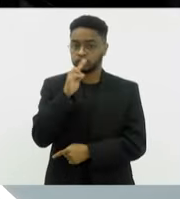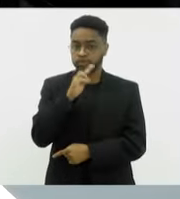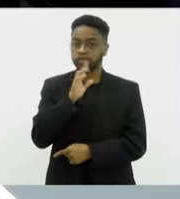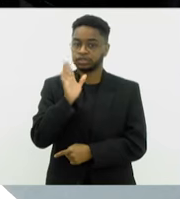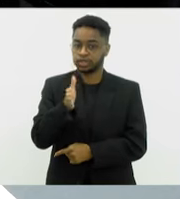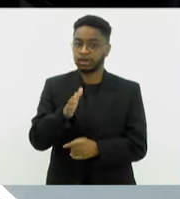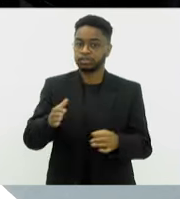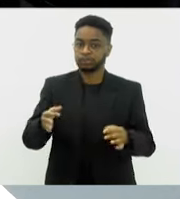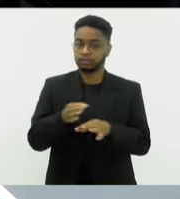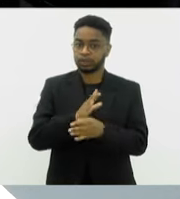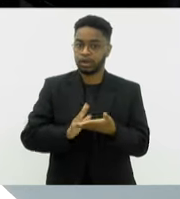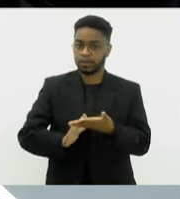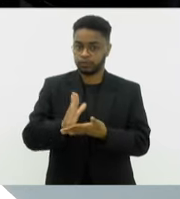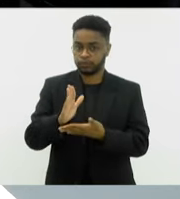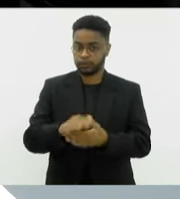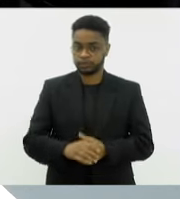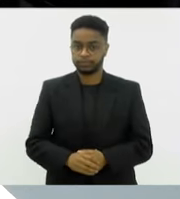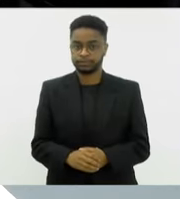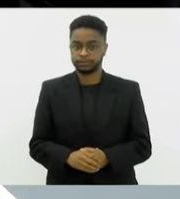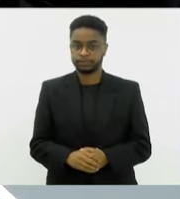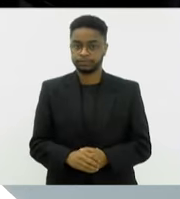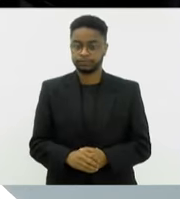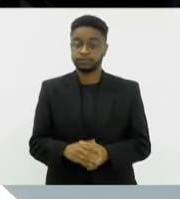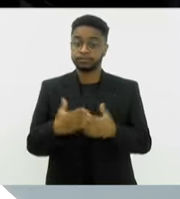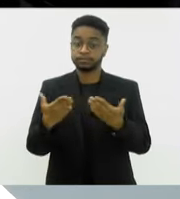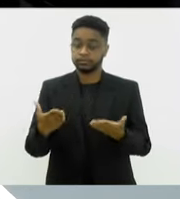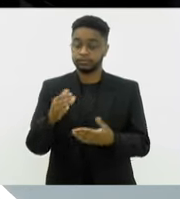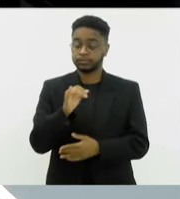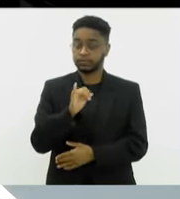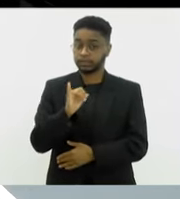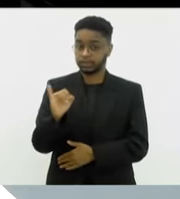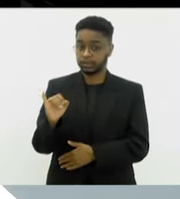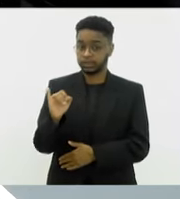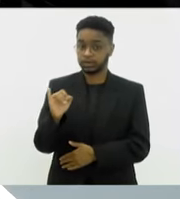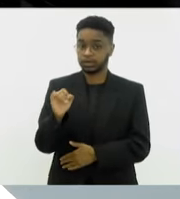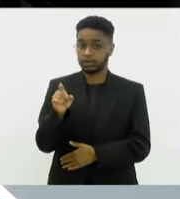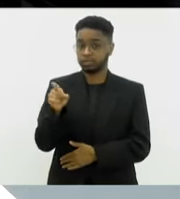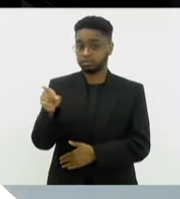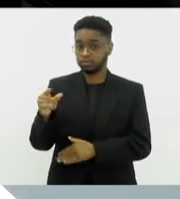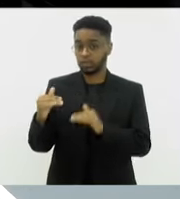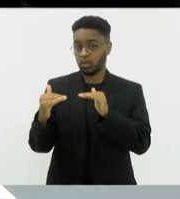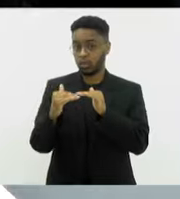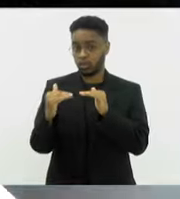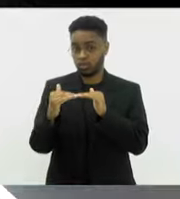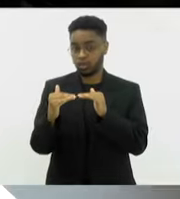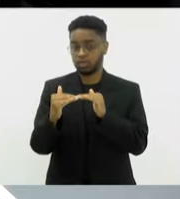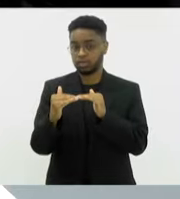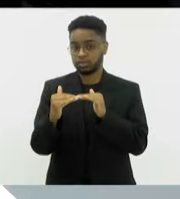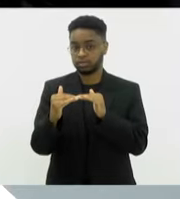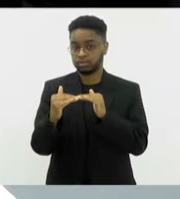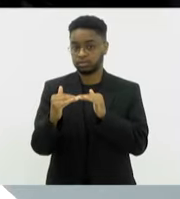deferida. Então, se Vossa Excelência assim concordar,